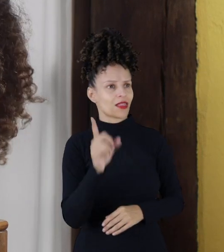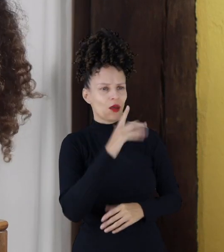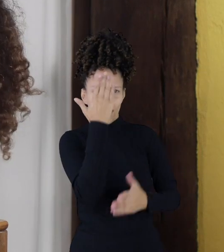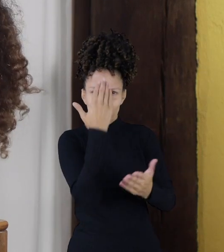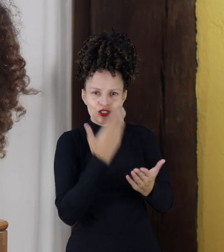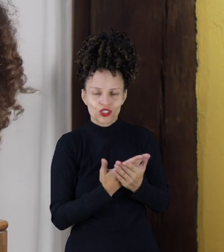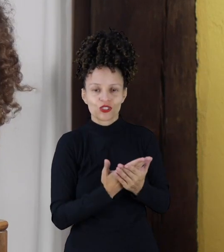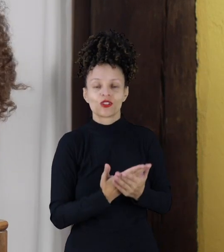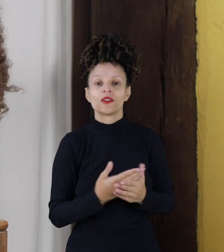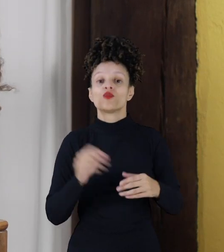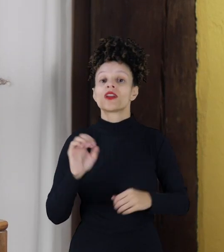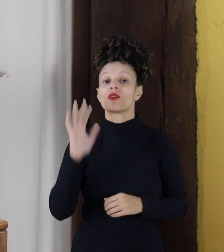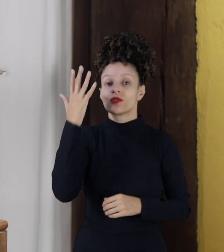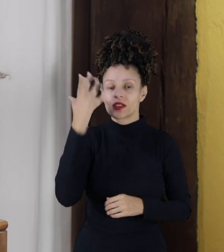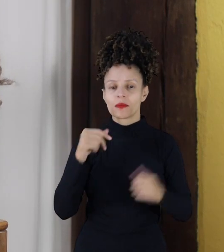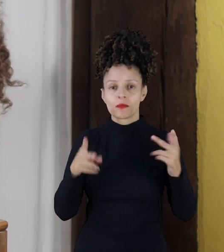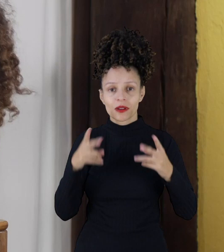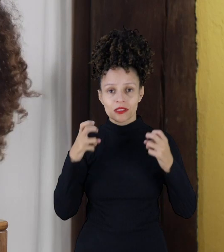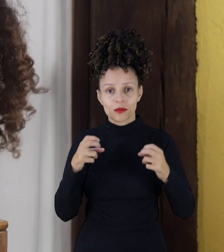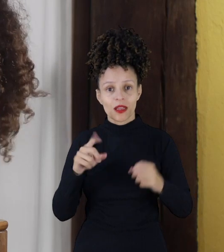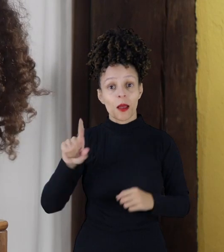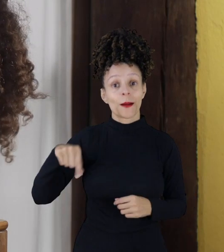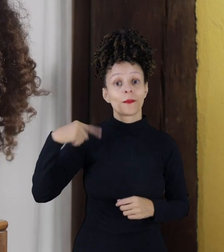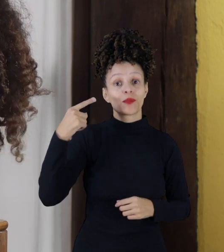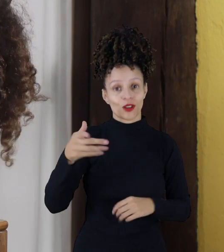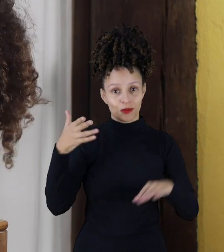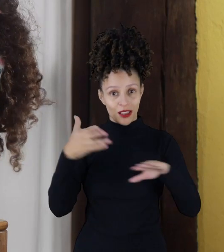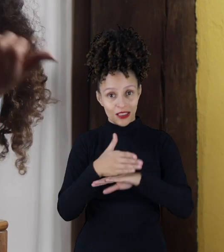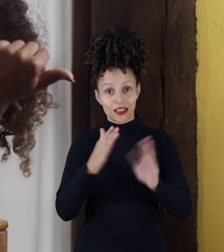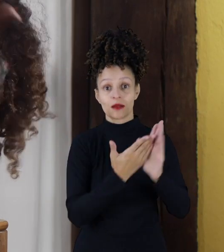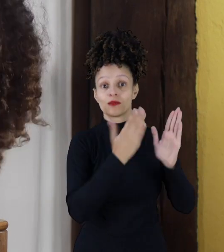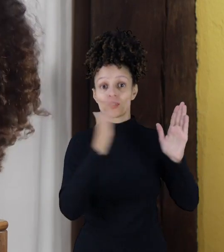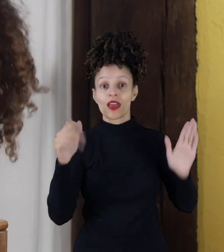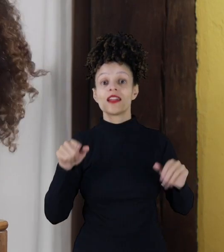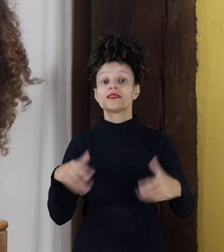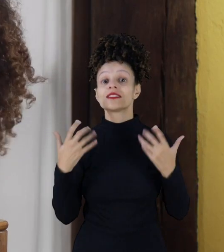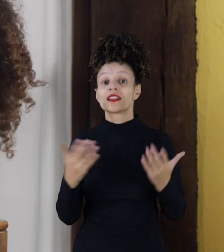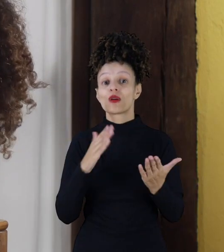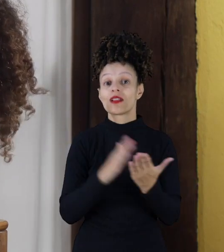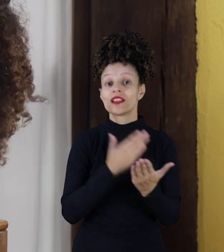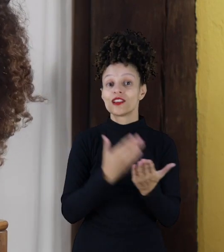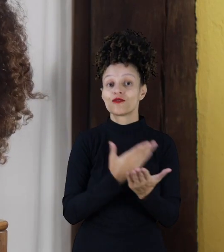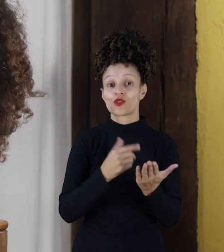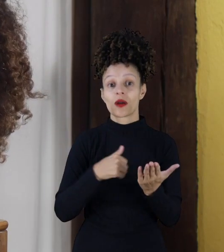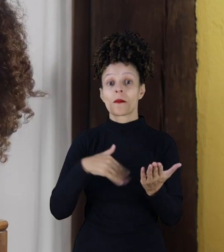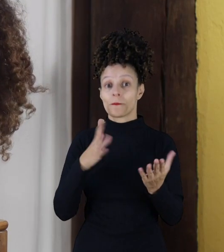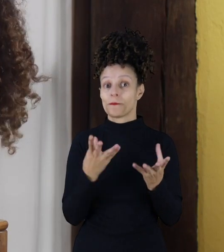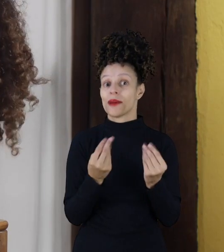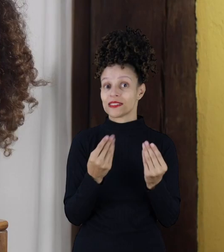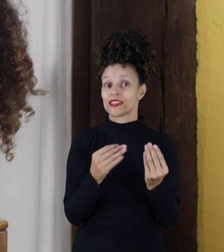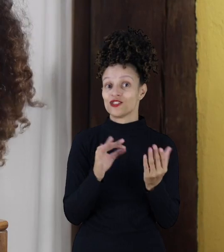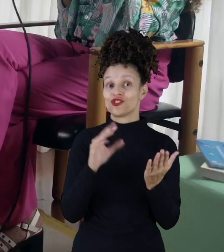quando eu terminei, eles falaram, não acredito. E aí o que aconteceu? Eu comecei a perceber que na próxima ida à biblioteca, eles queriam